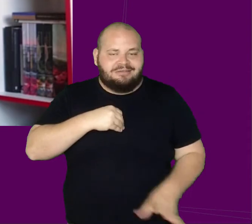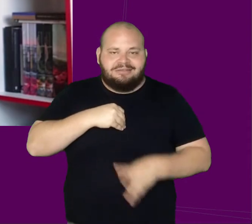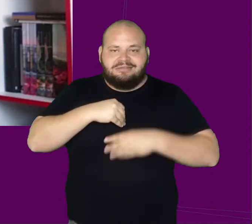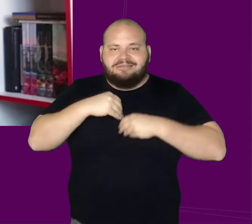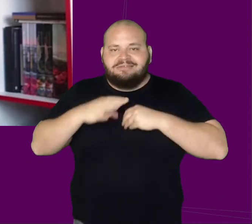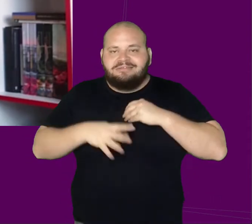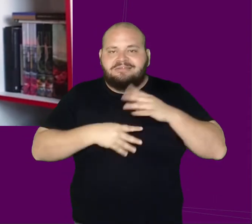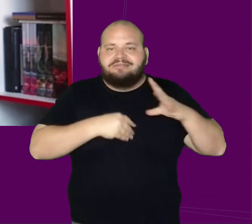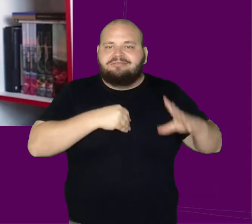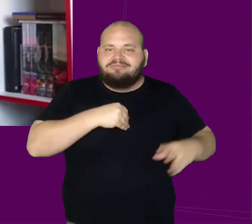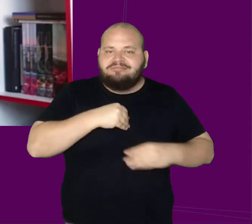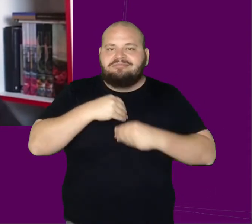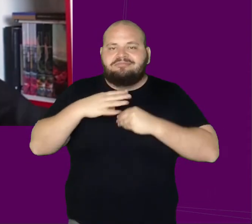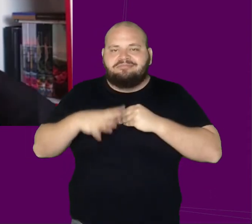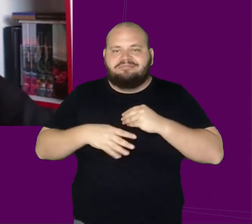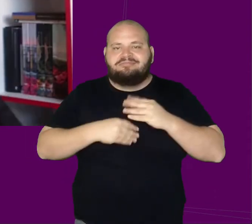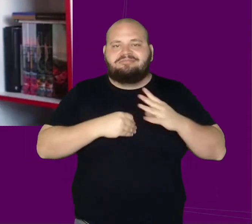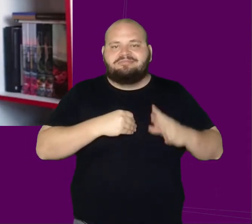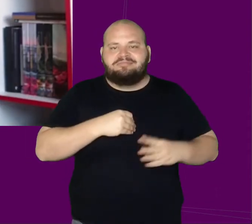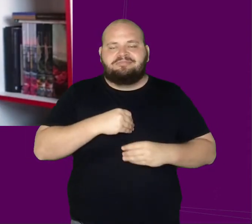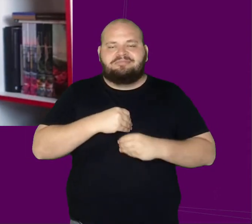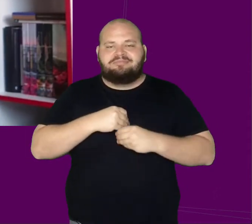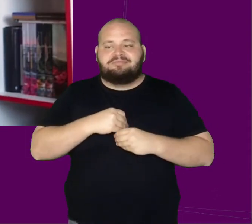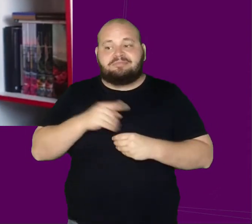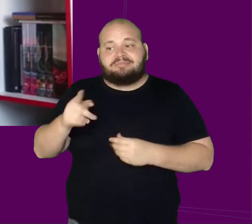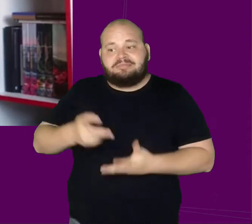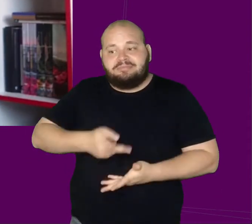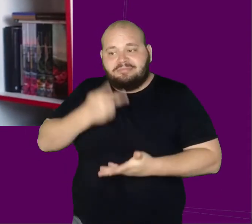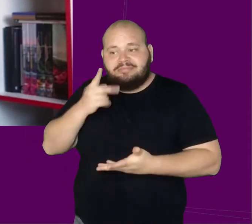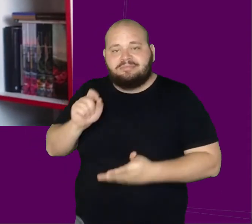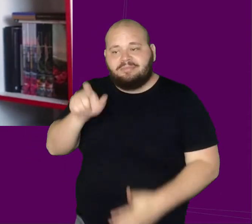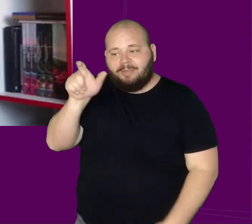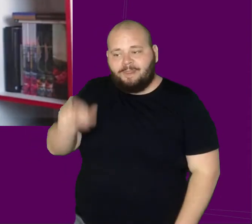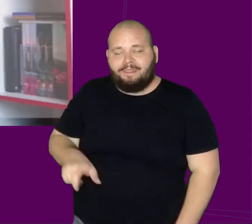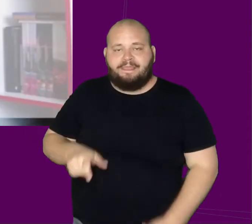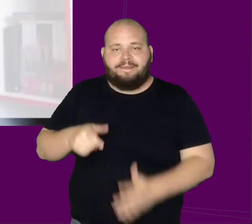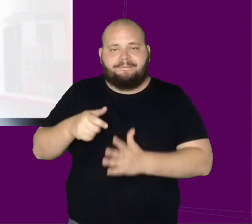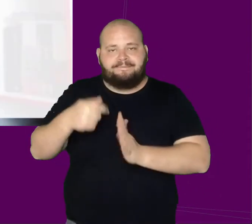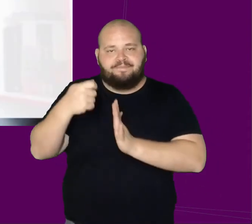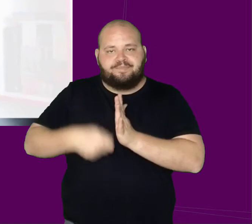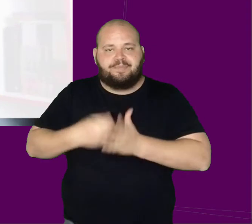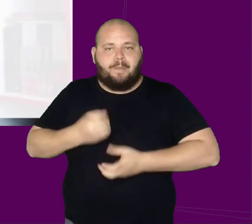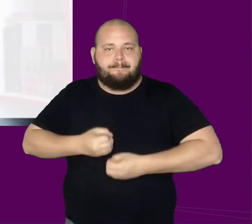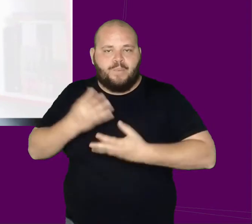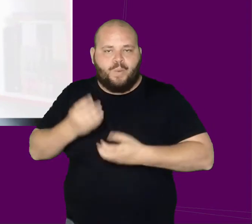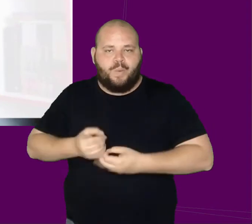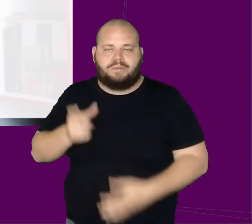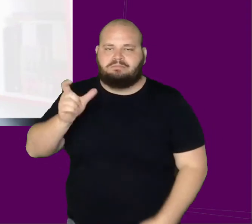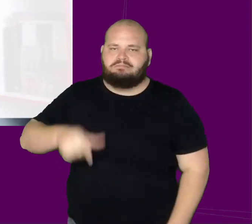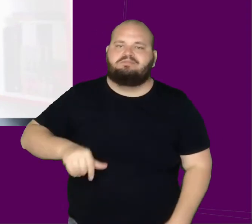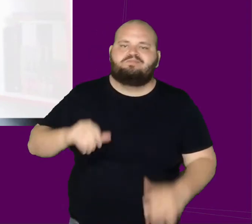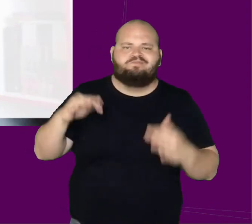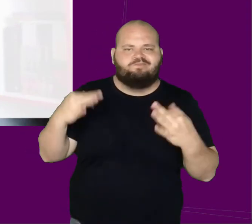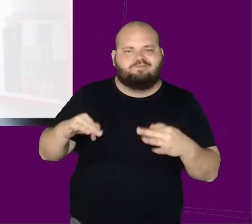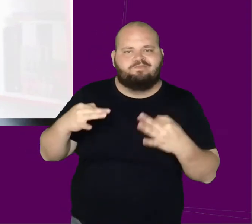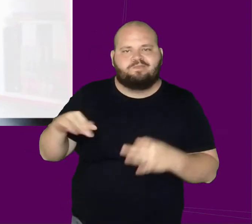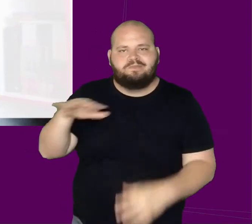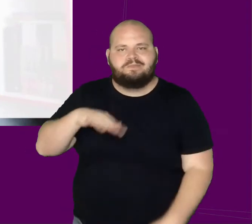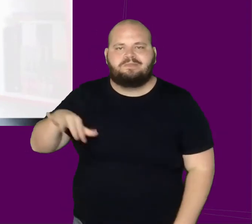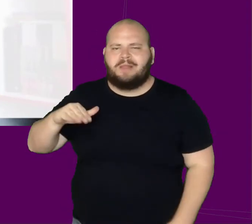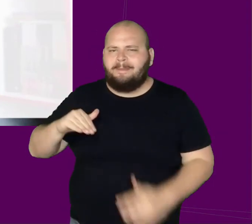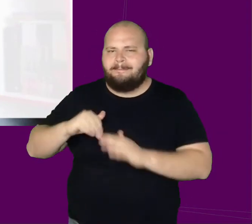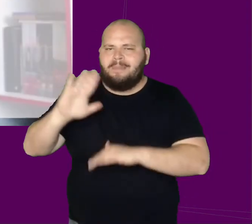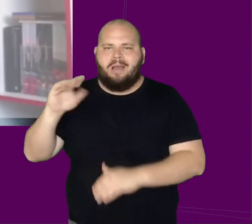montando a partir disso. E ela vai falar do poeta. Quem é o poeta? Um poeta sem orgulho é um homem de dores, muito mais